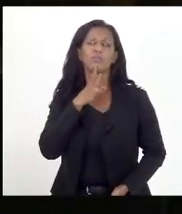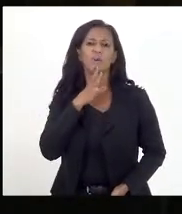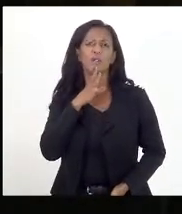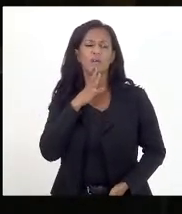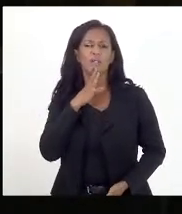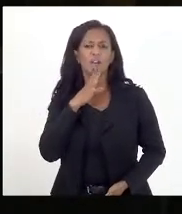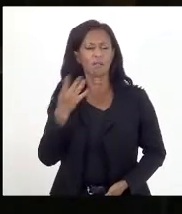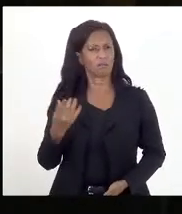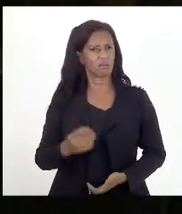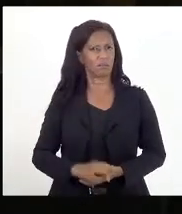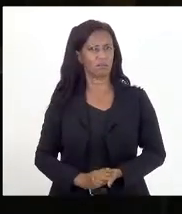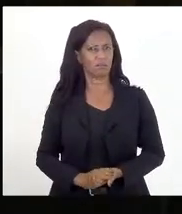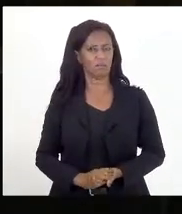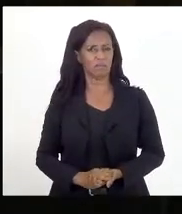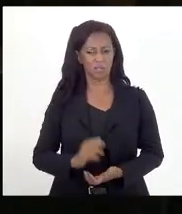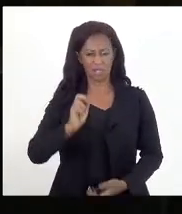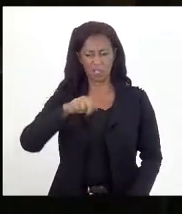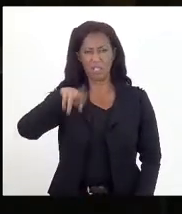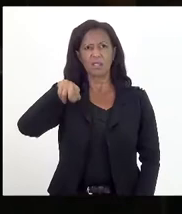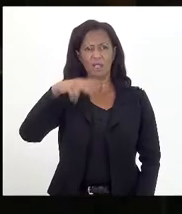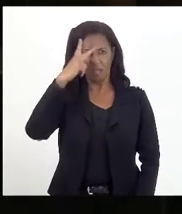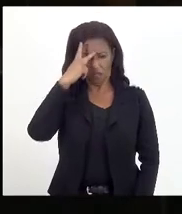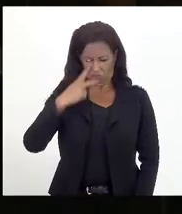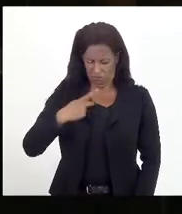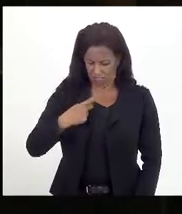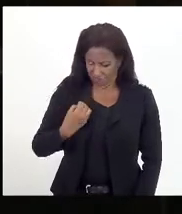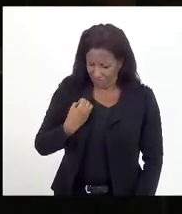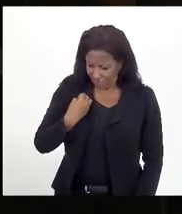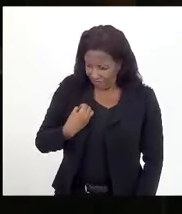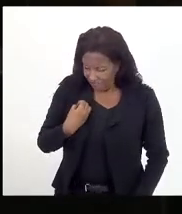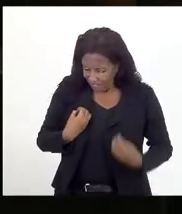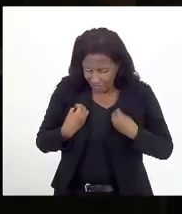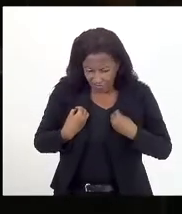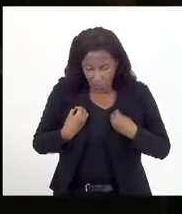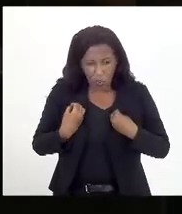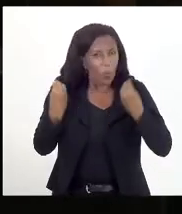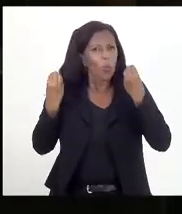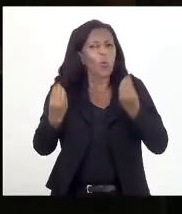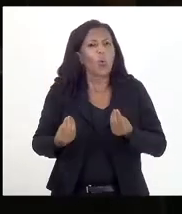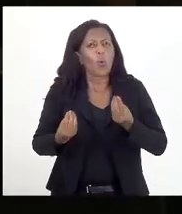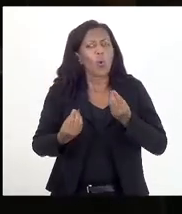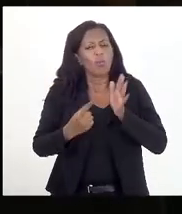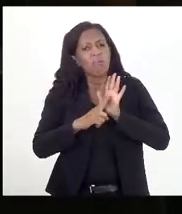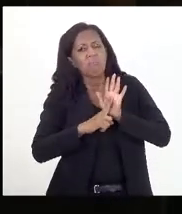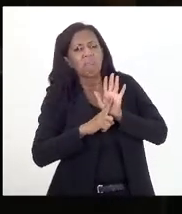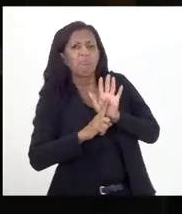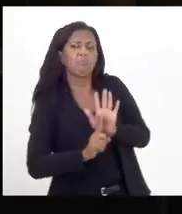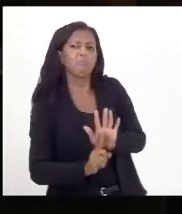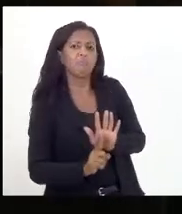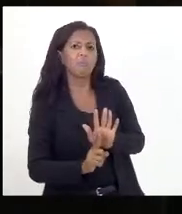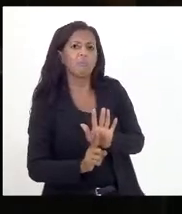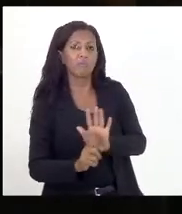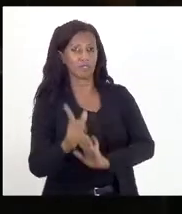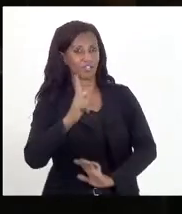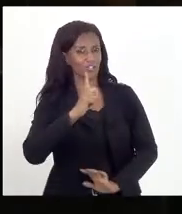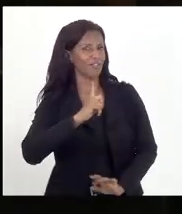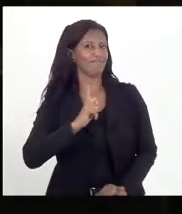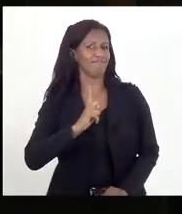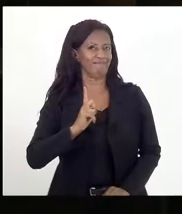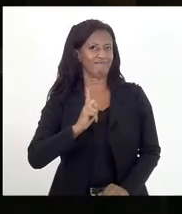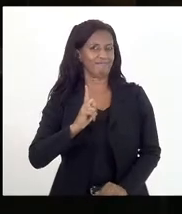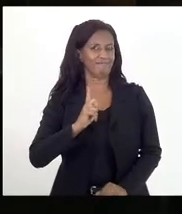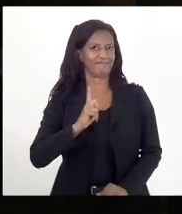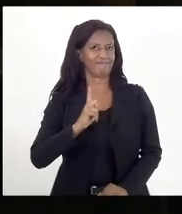pleno de quem nós somos e como nos apresentados obtivemos